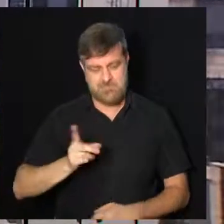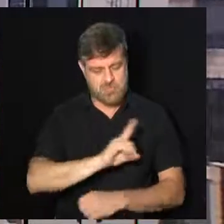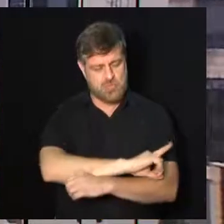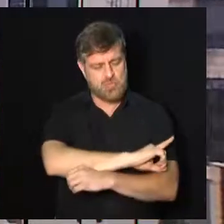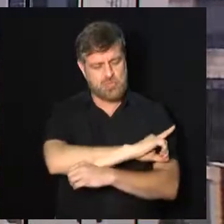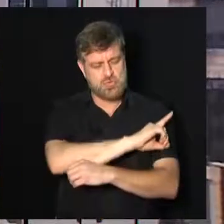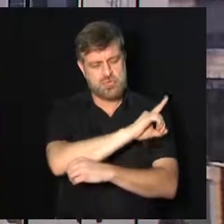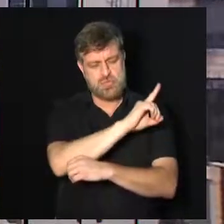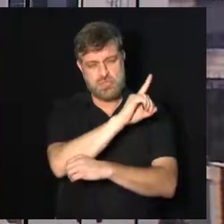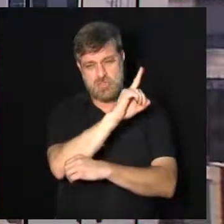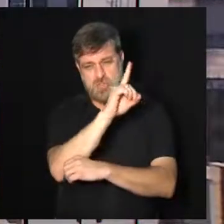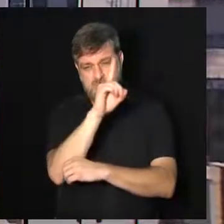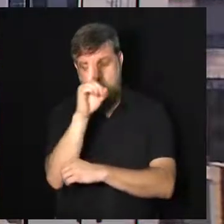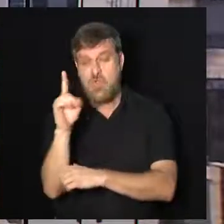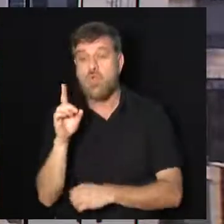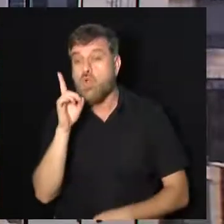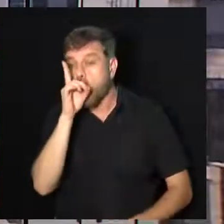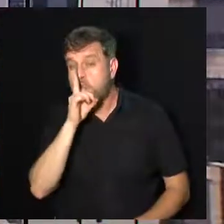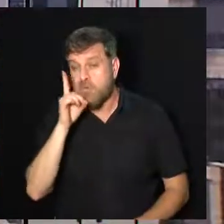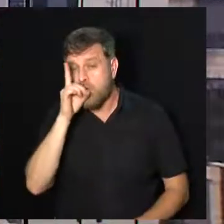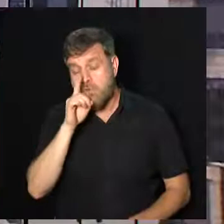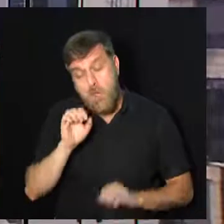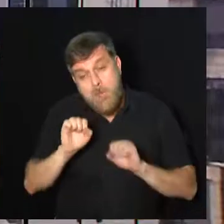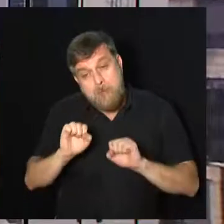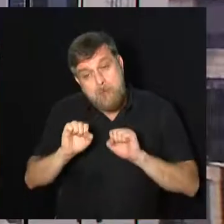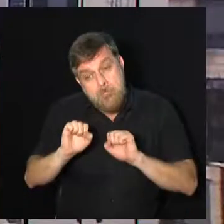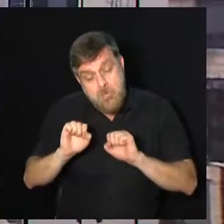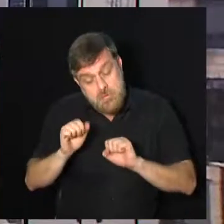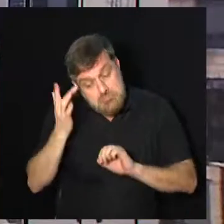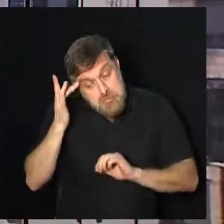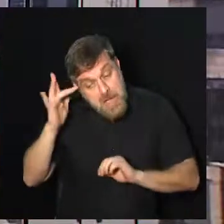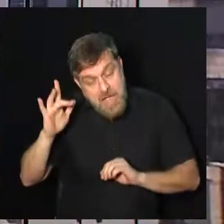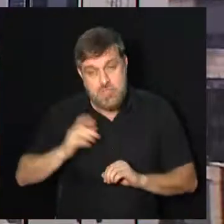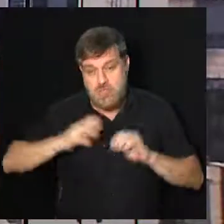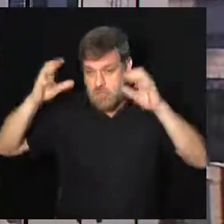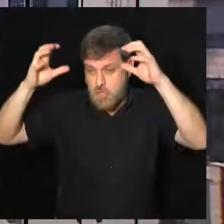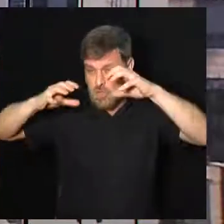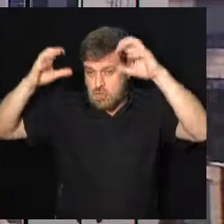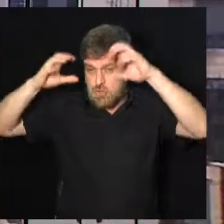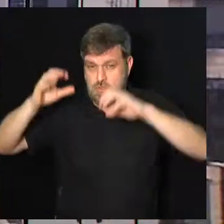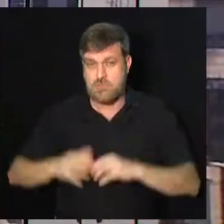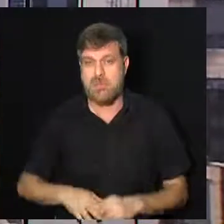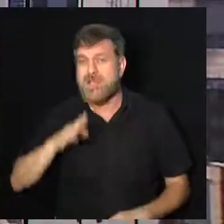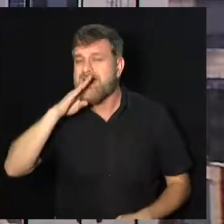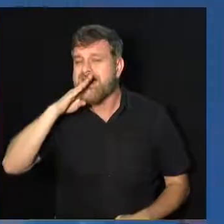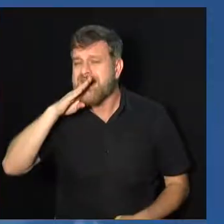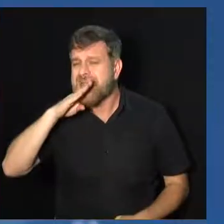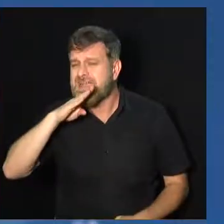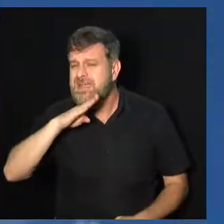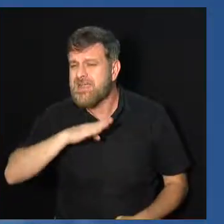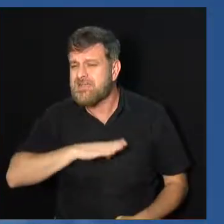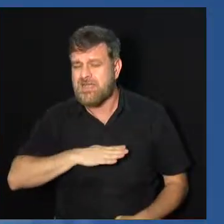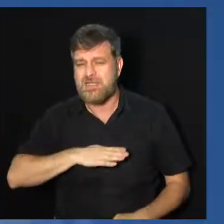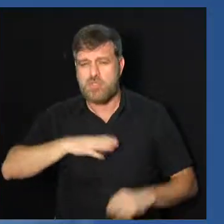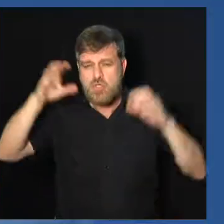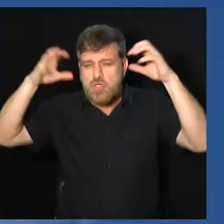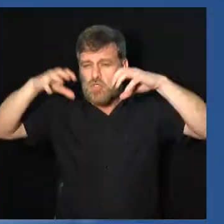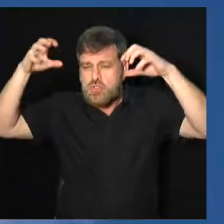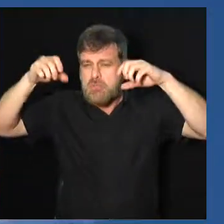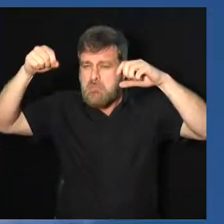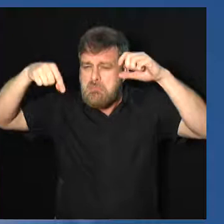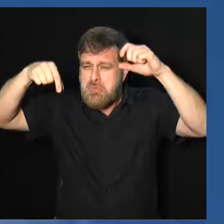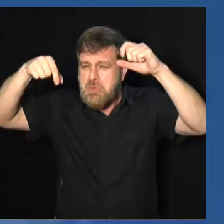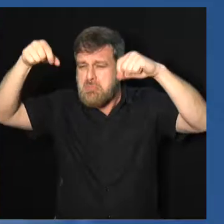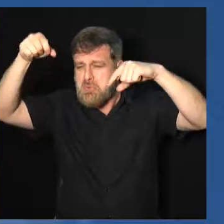dia. Apenas no domingo existe uma possibilidade de chuva, mas para o fim da tarde e sem grande volume. Vamos